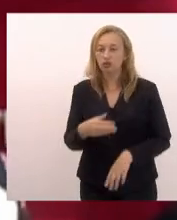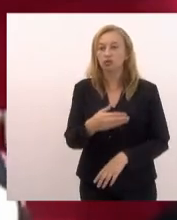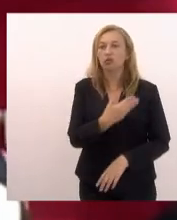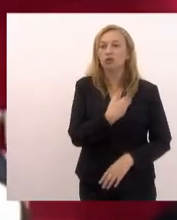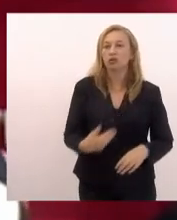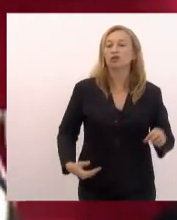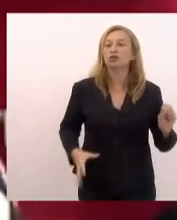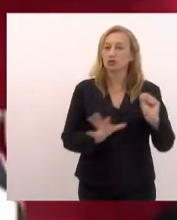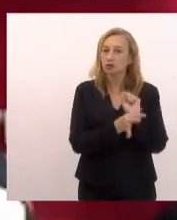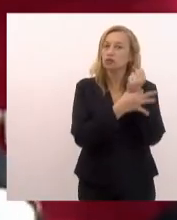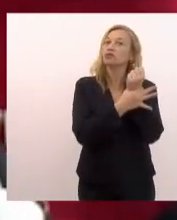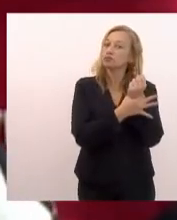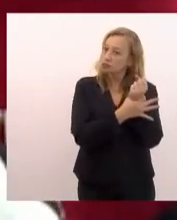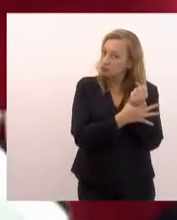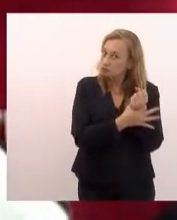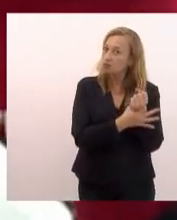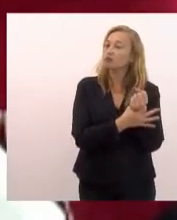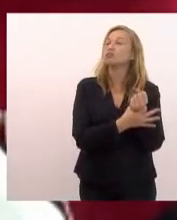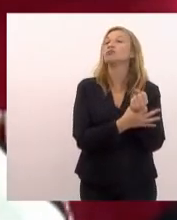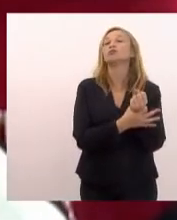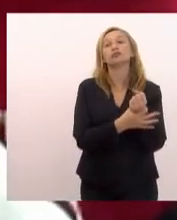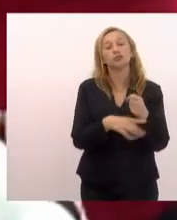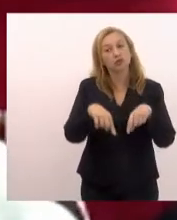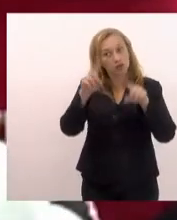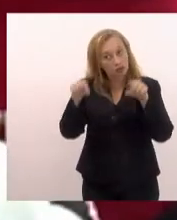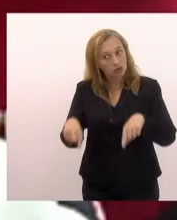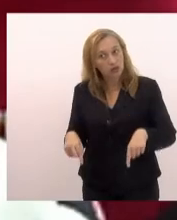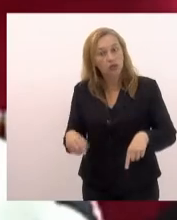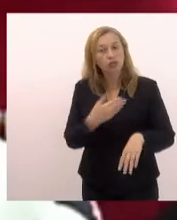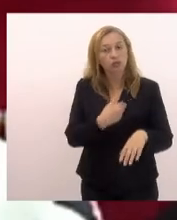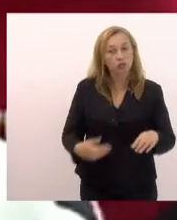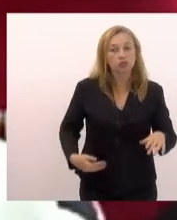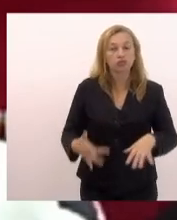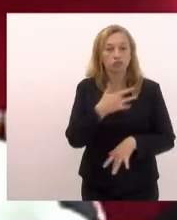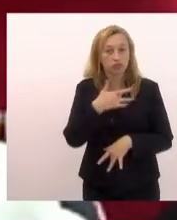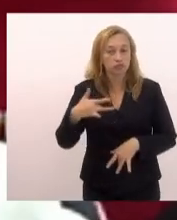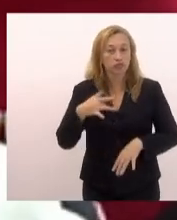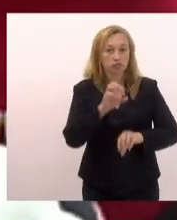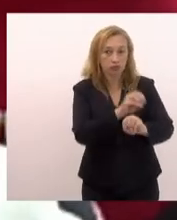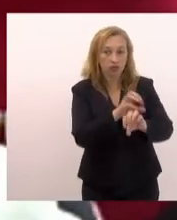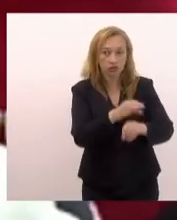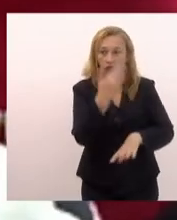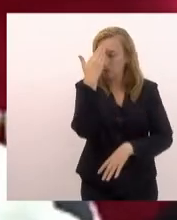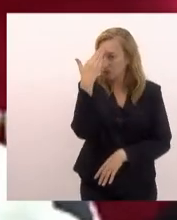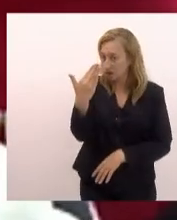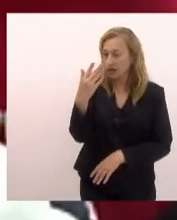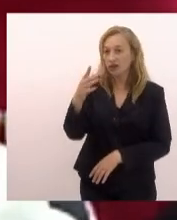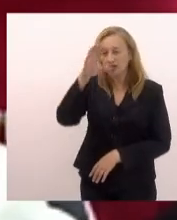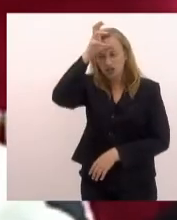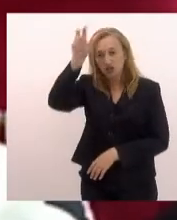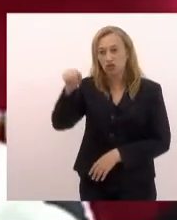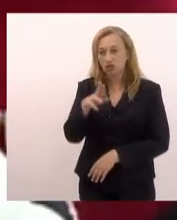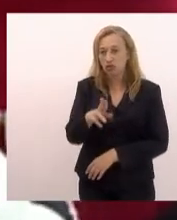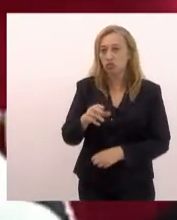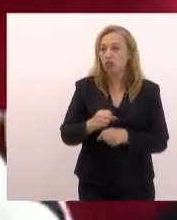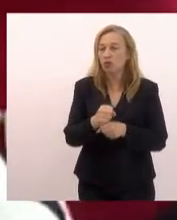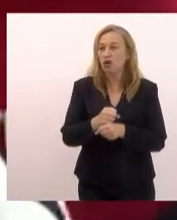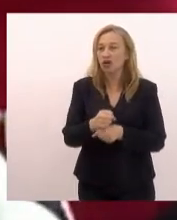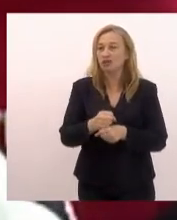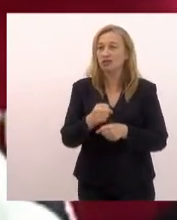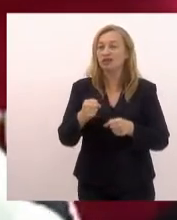segurança pública, os servidores públicos da saúde e da educação. Muitíssimo obrigada, Tia Jun, e um ano de